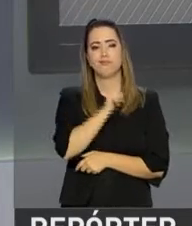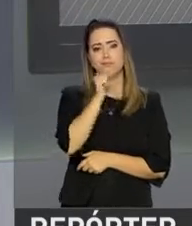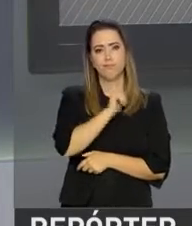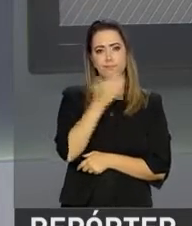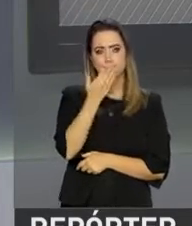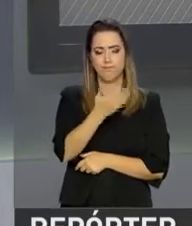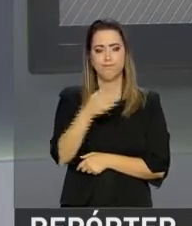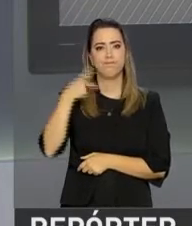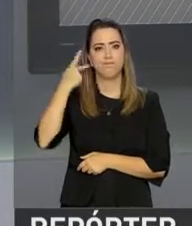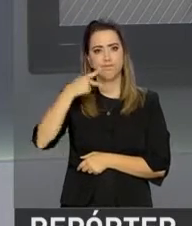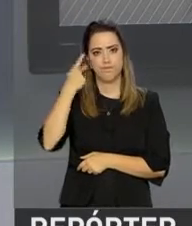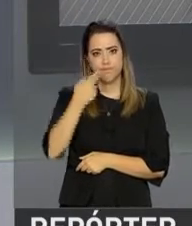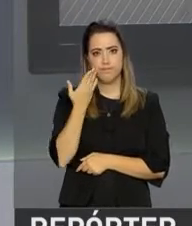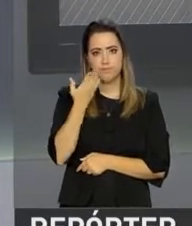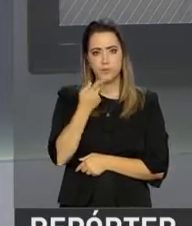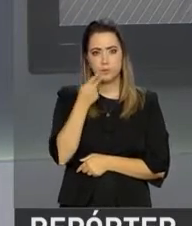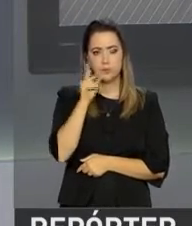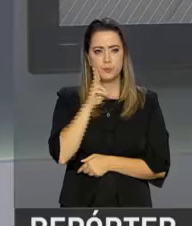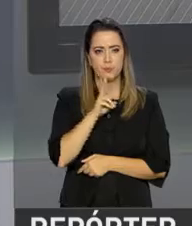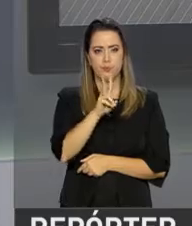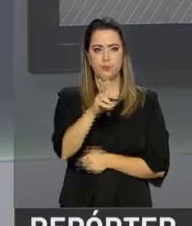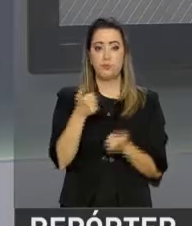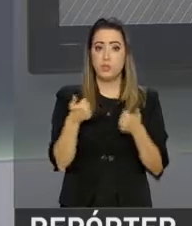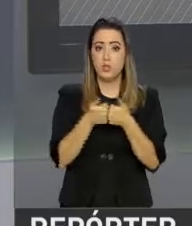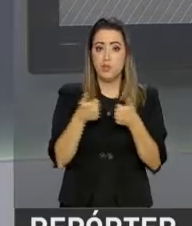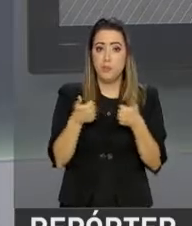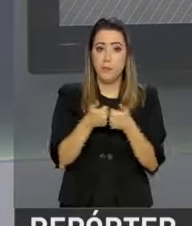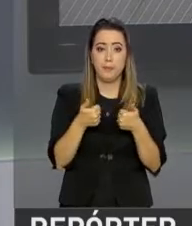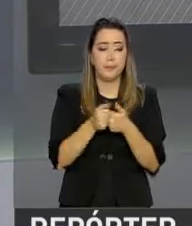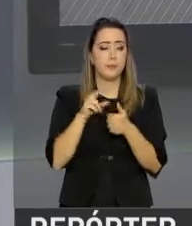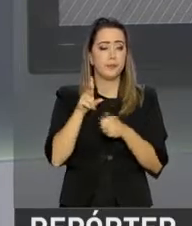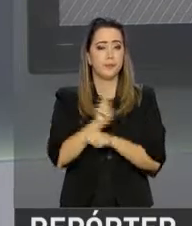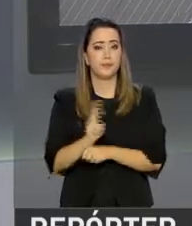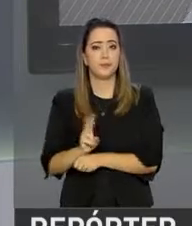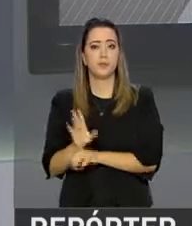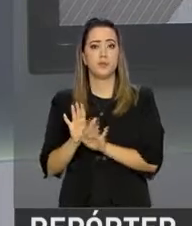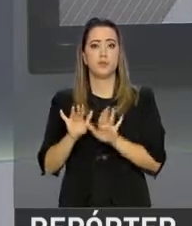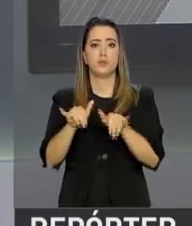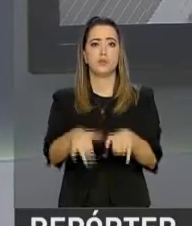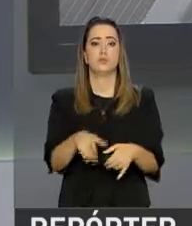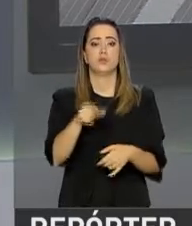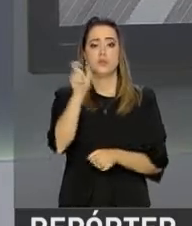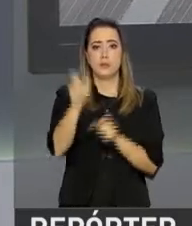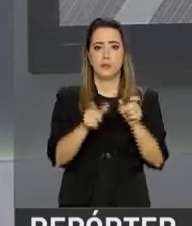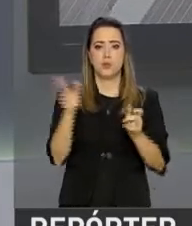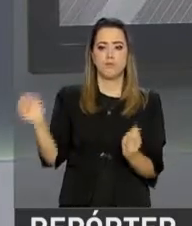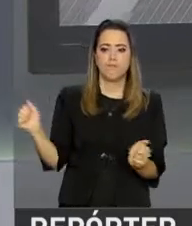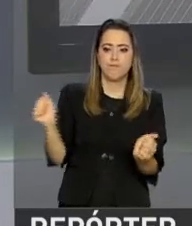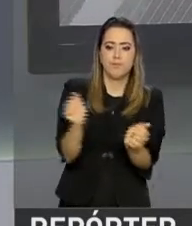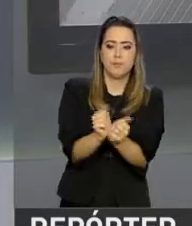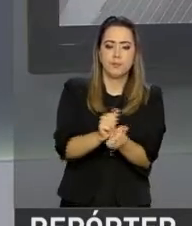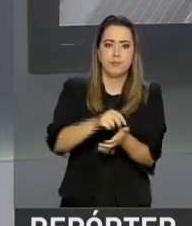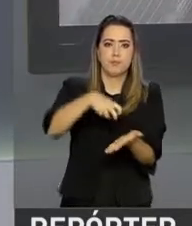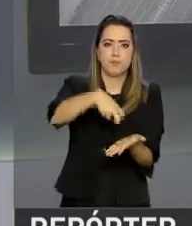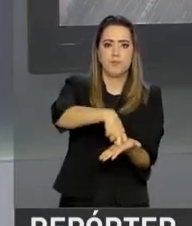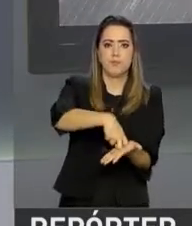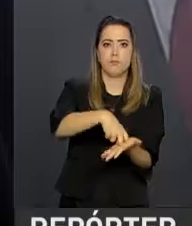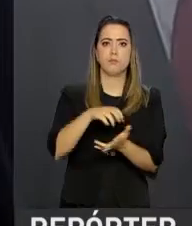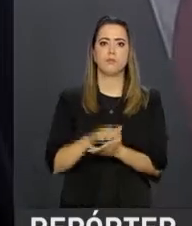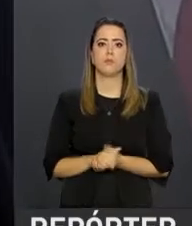Franco. Jungmann garantiu que vai acompanhar pessoalmente as investigações até o fim e que os responsáveis vão ser punidos.